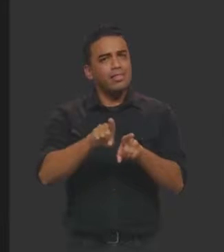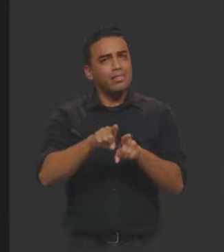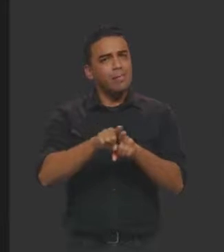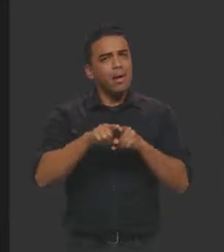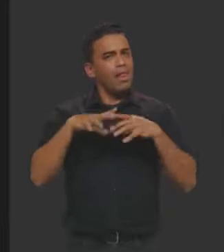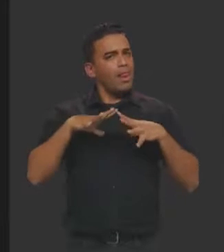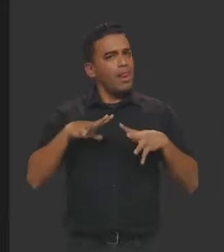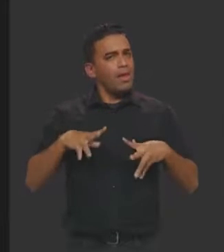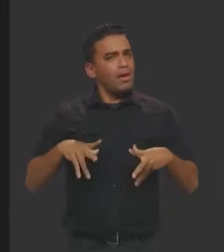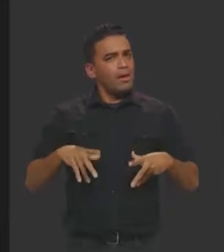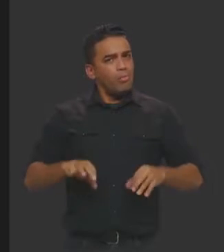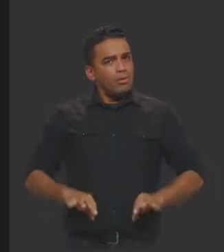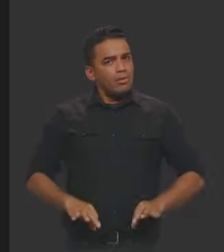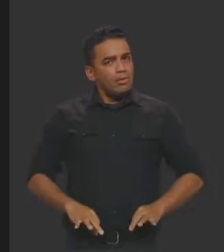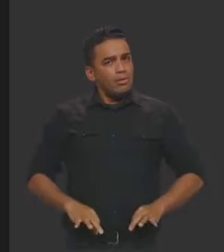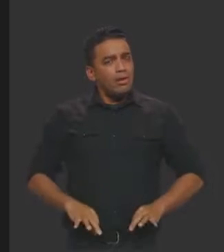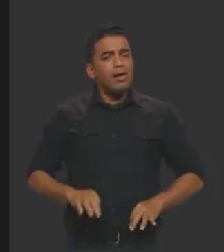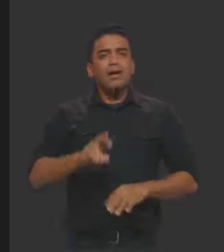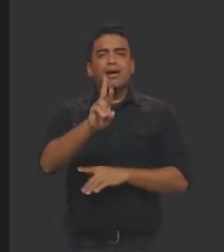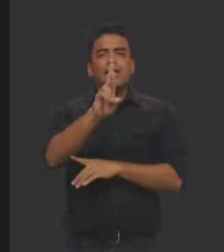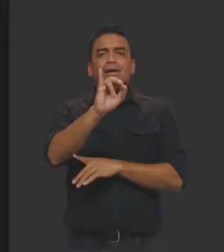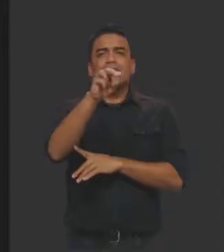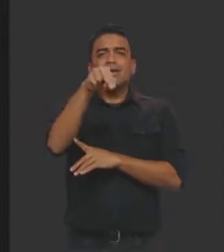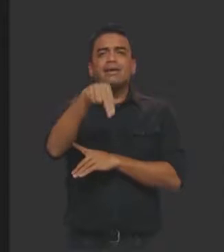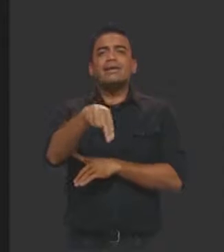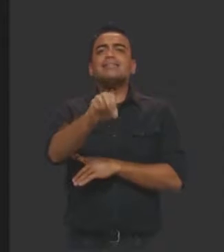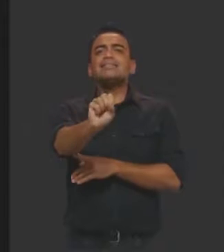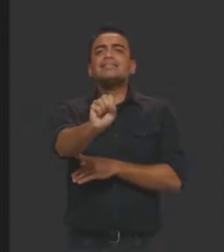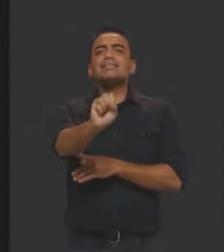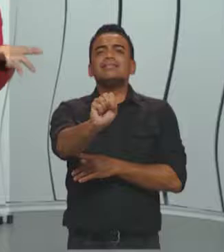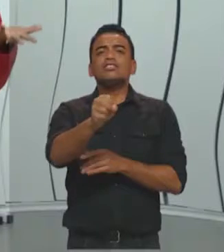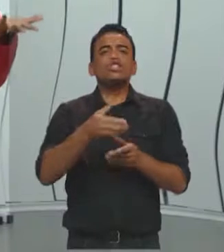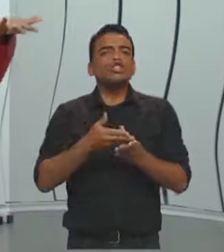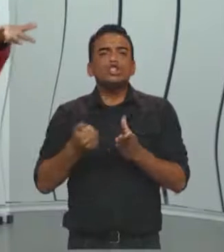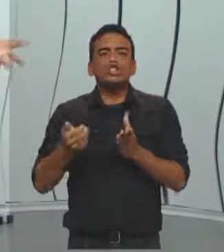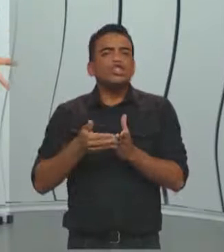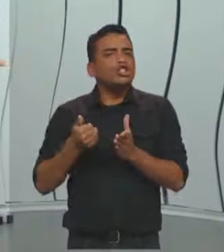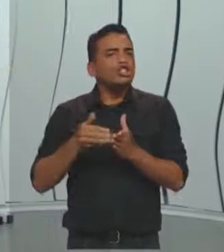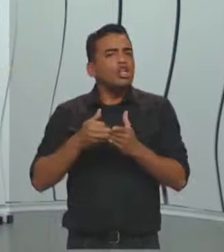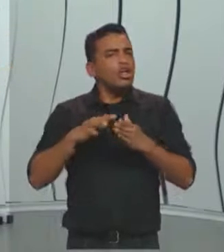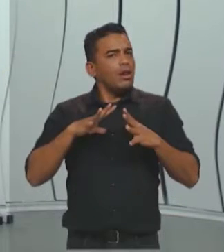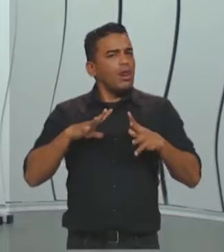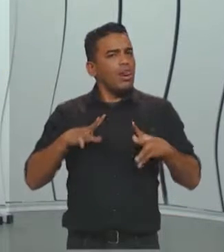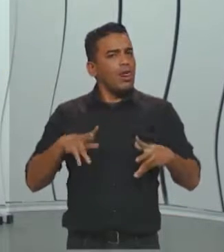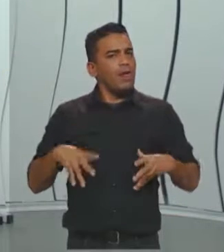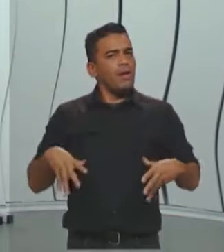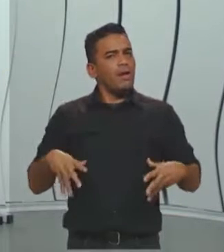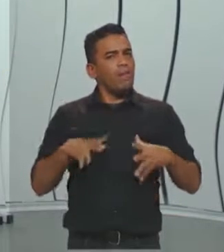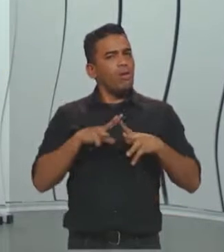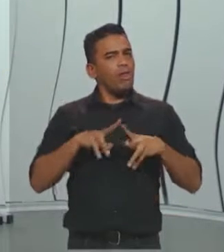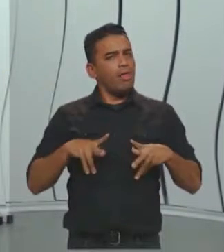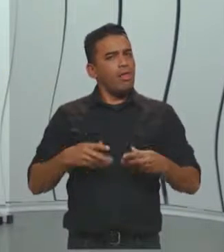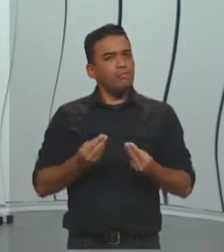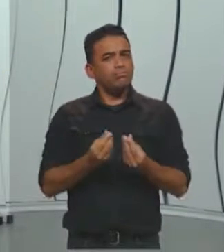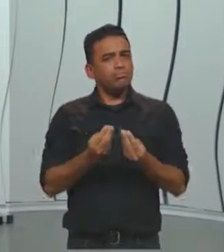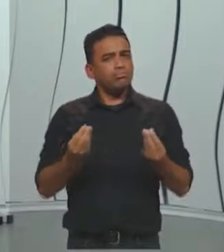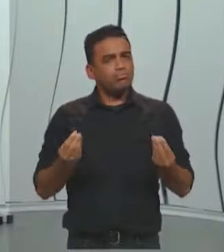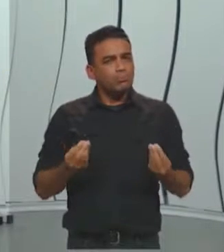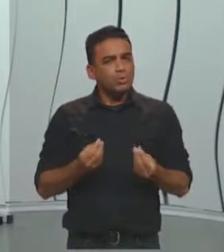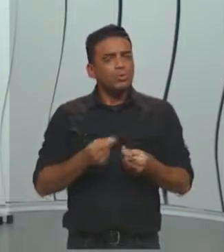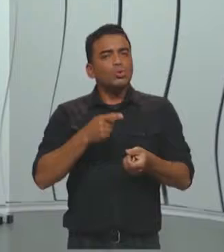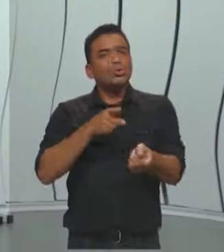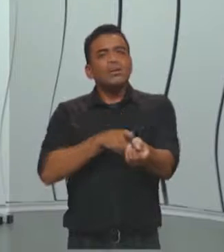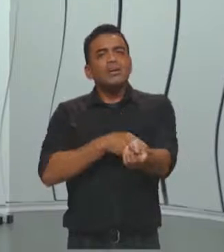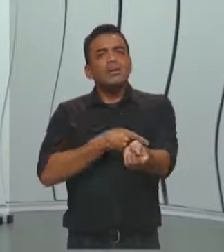pelos rins, e são os rins que retiram todas as impurezas do sangue, que filtram o sangue. Então,